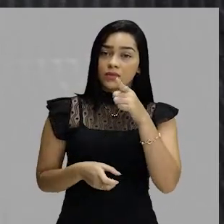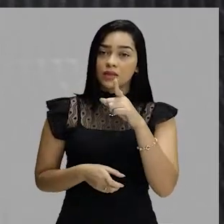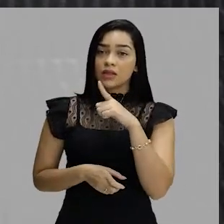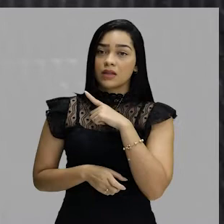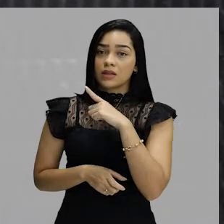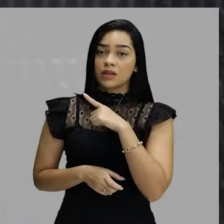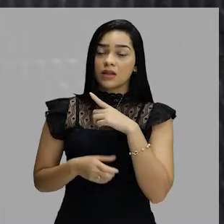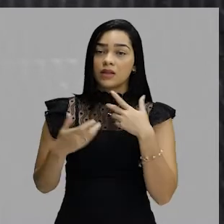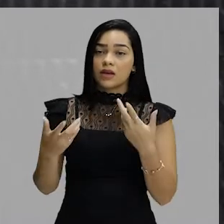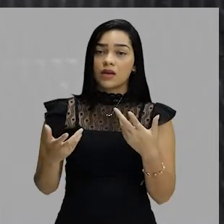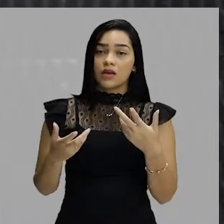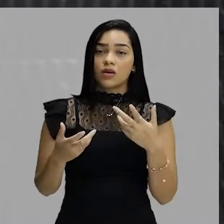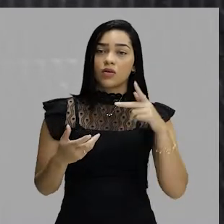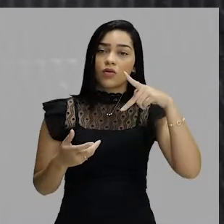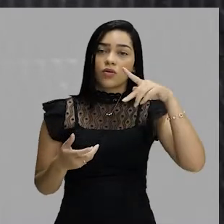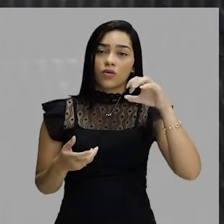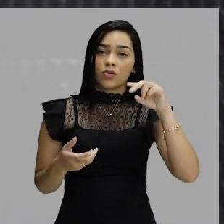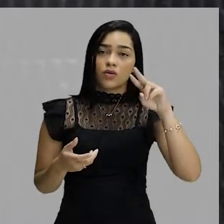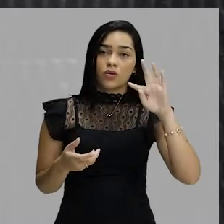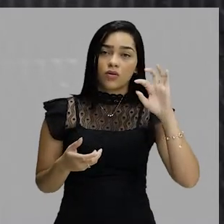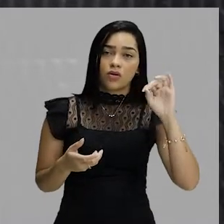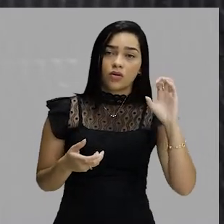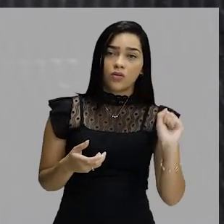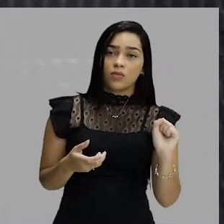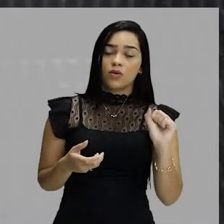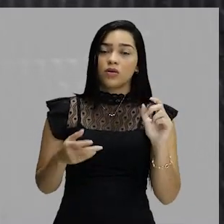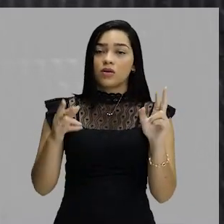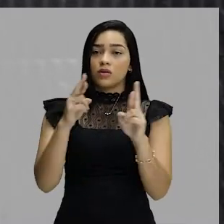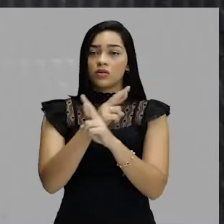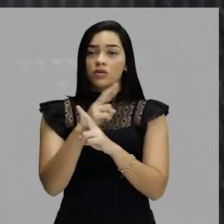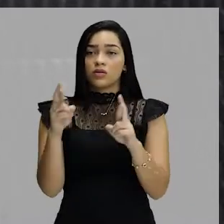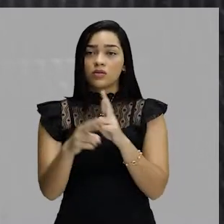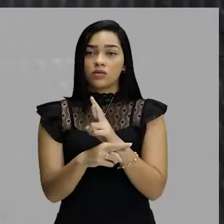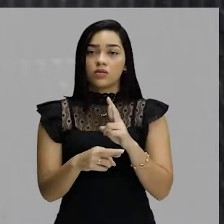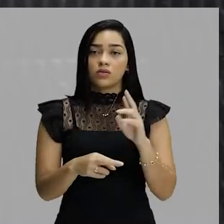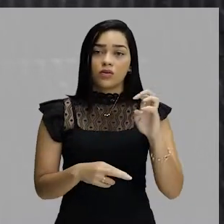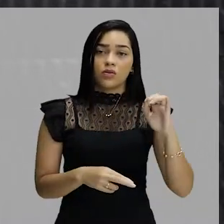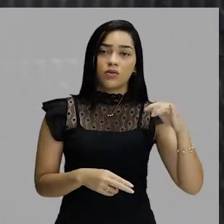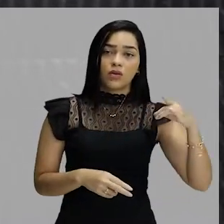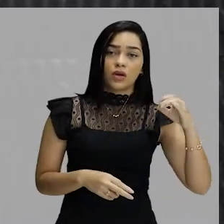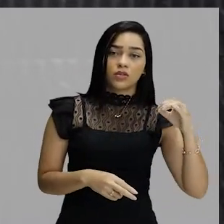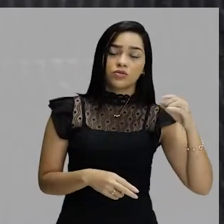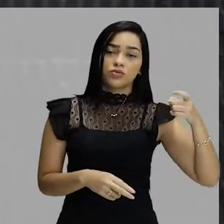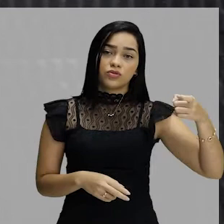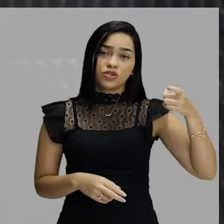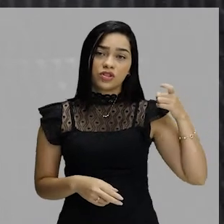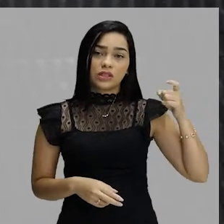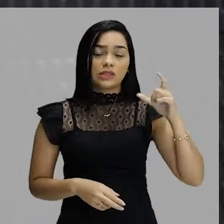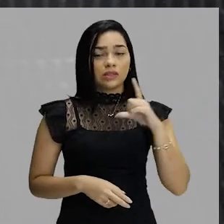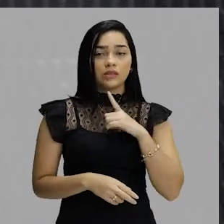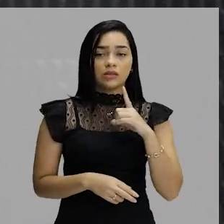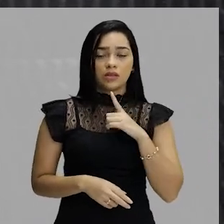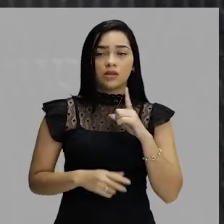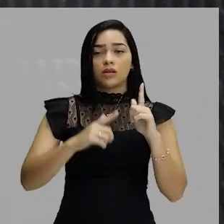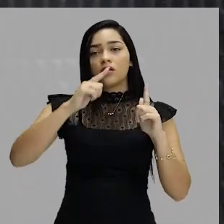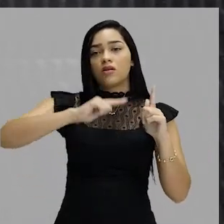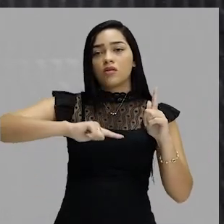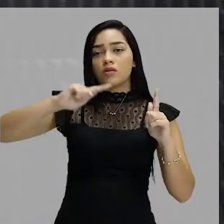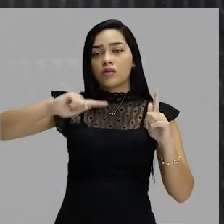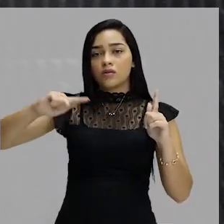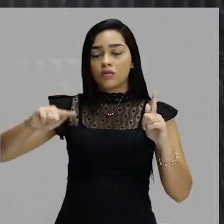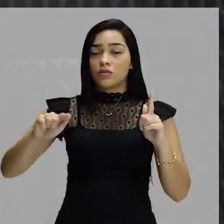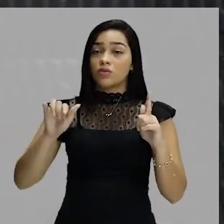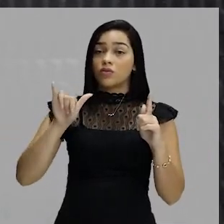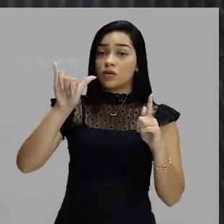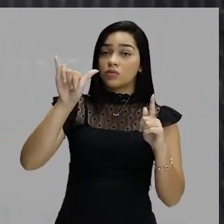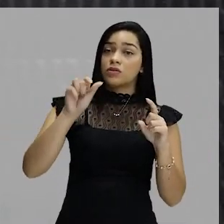tem os pontos onde o gráfico intercepta o eixo x e você tem os pontos onde o gráfico intercepta o eixo